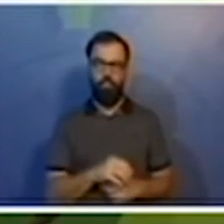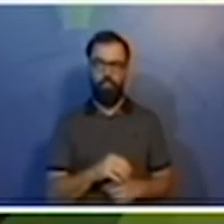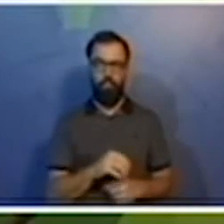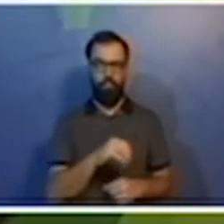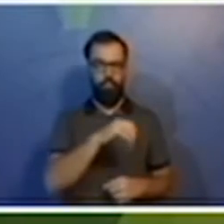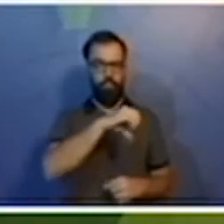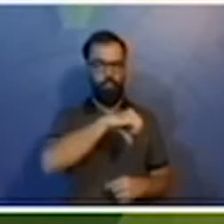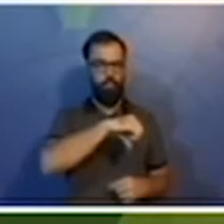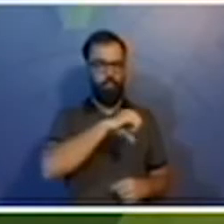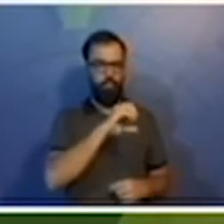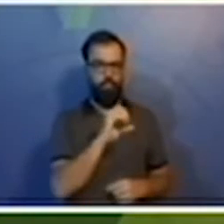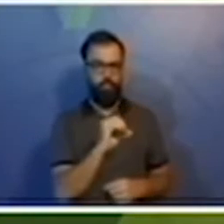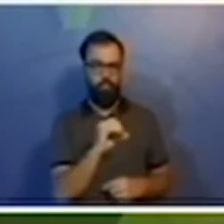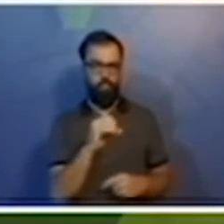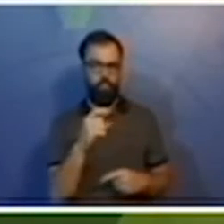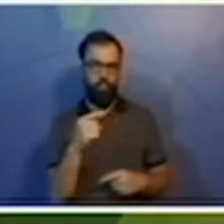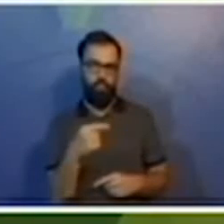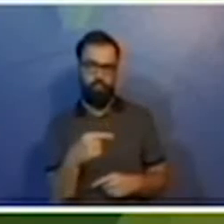Mais ou menos.